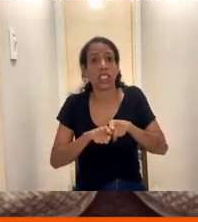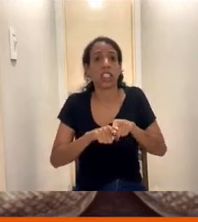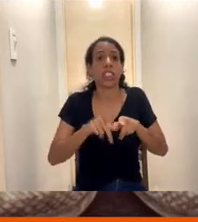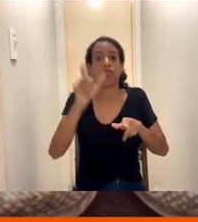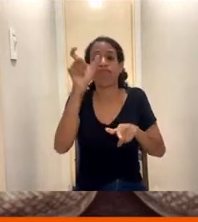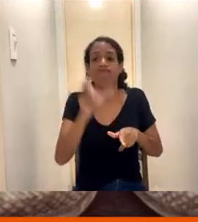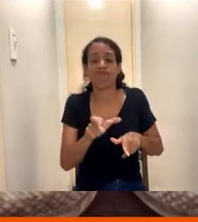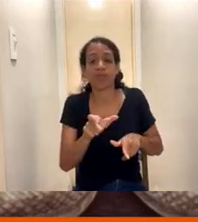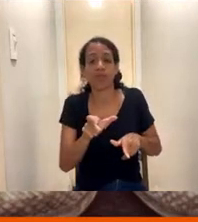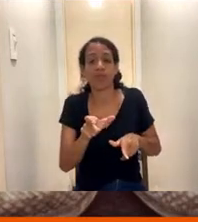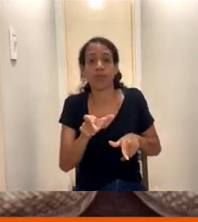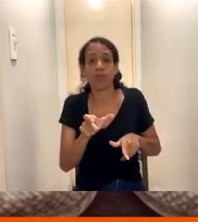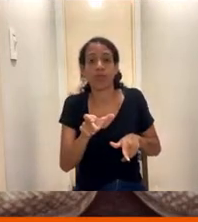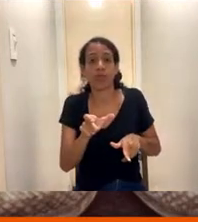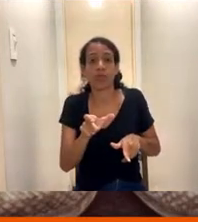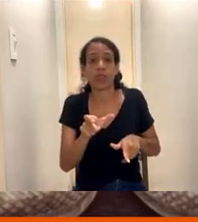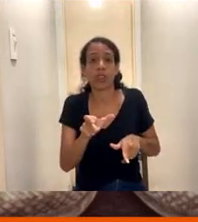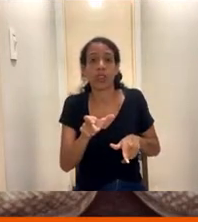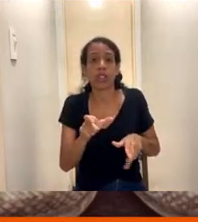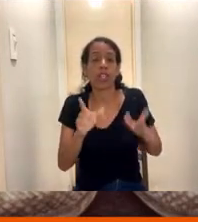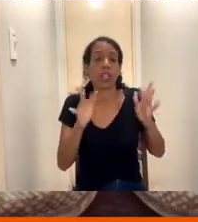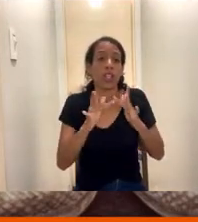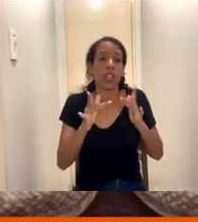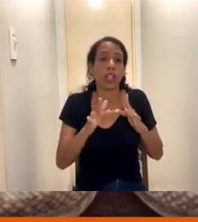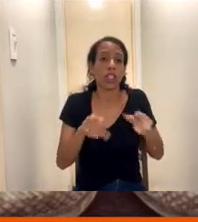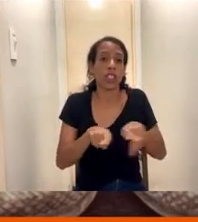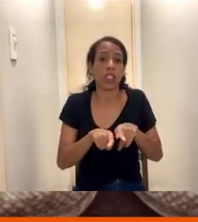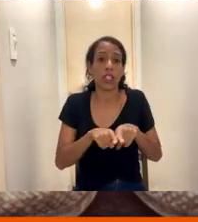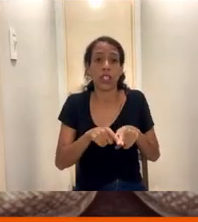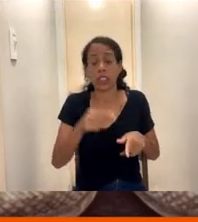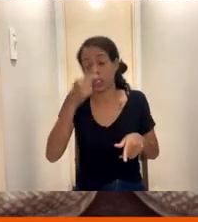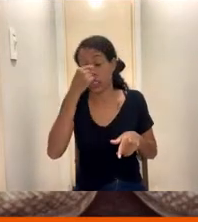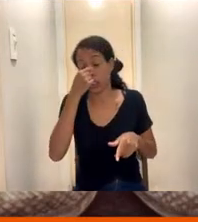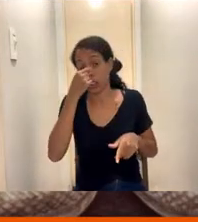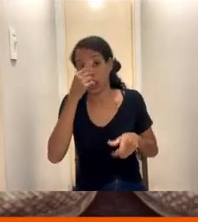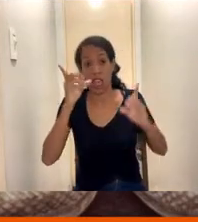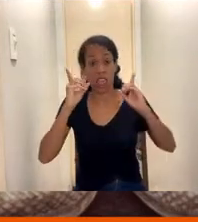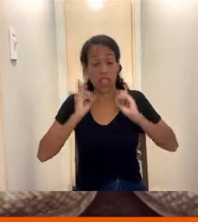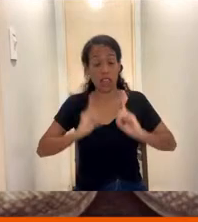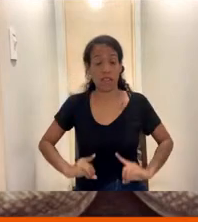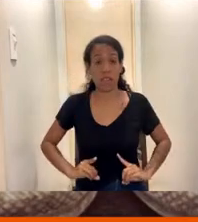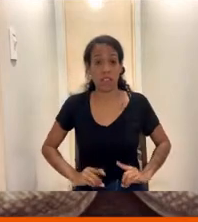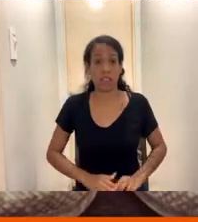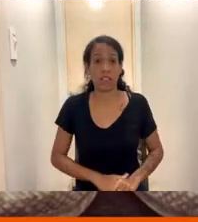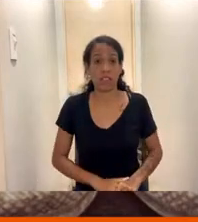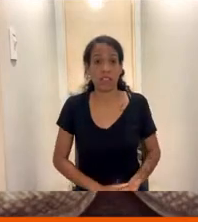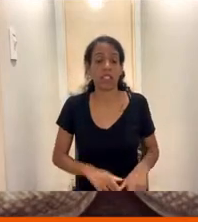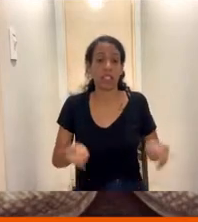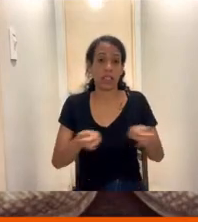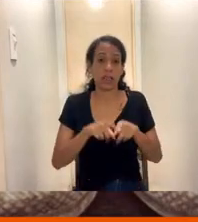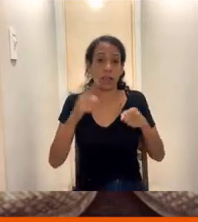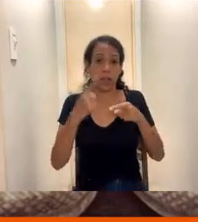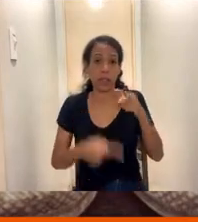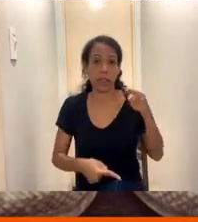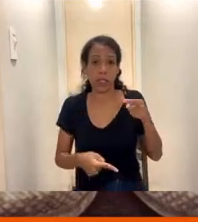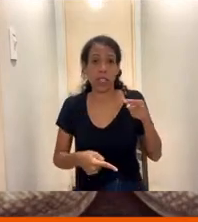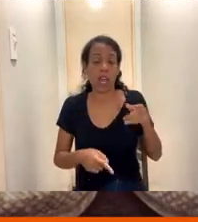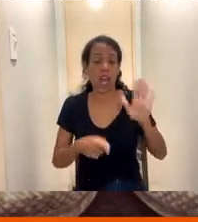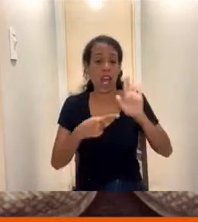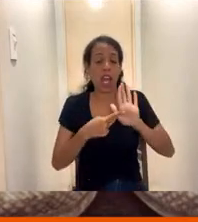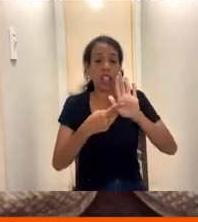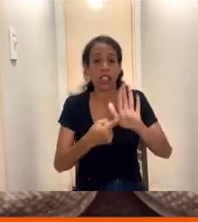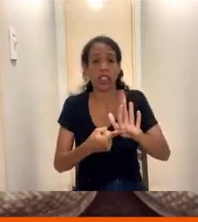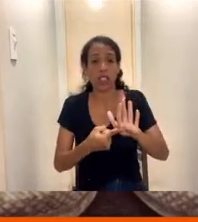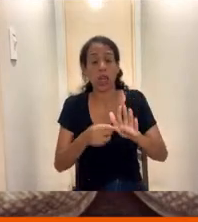de gênero, com relação à crença religiosa e deficiência. Veda propor, apoiar